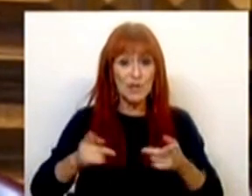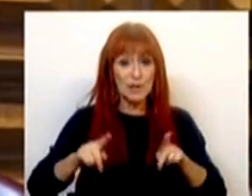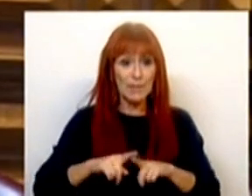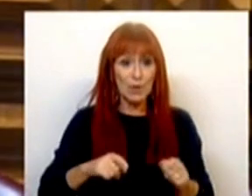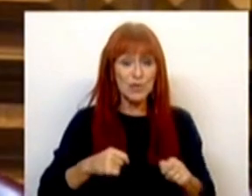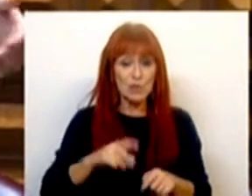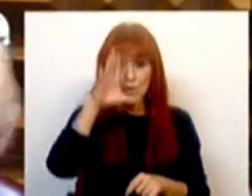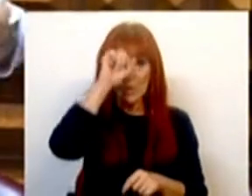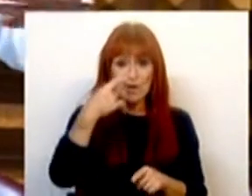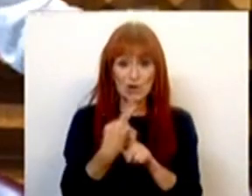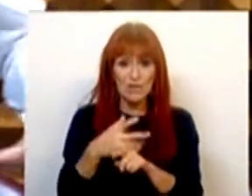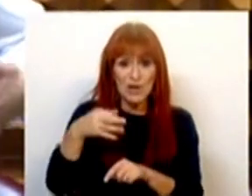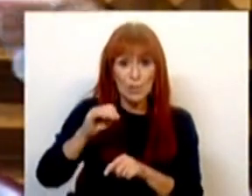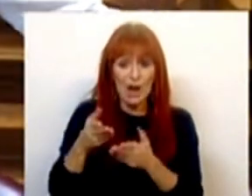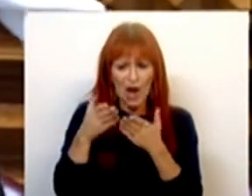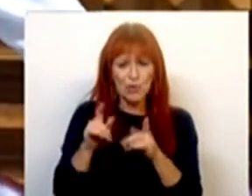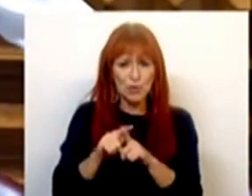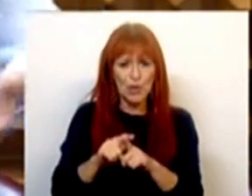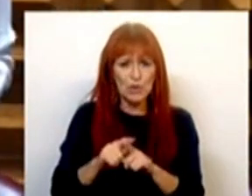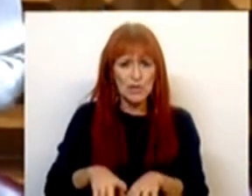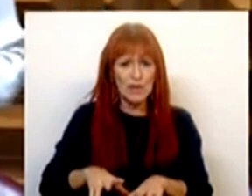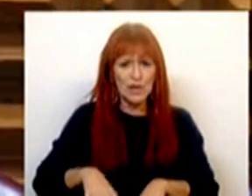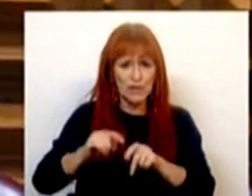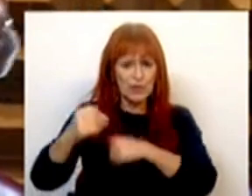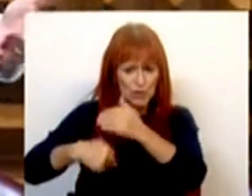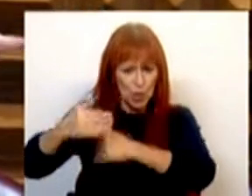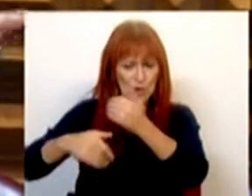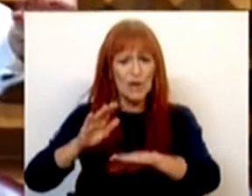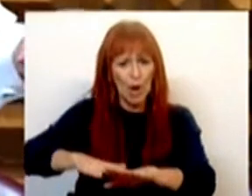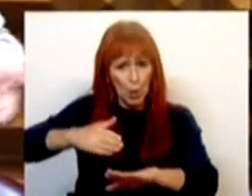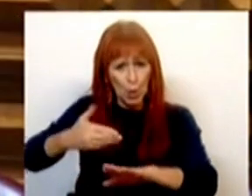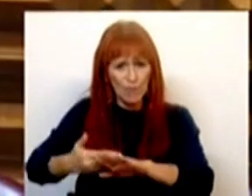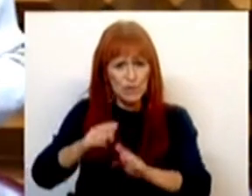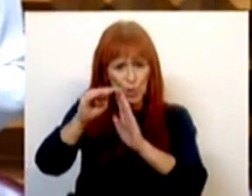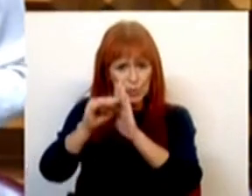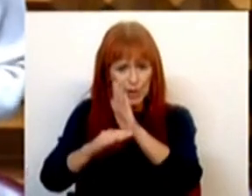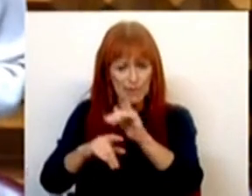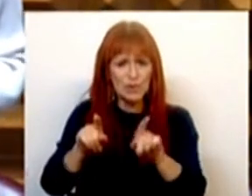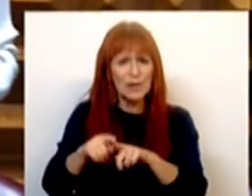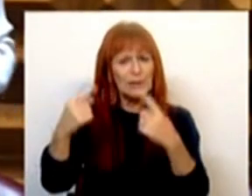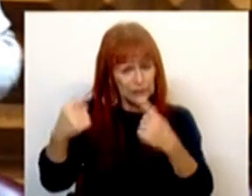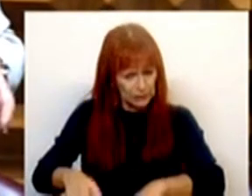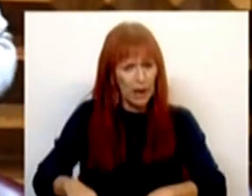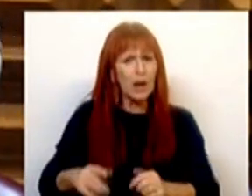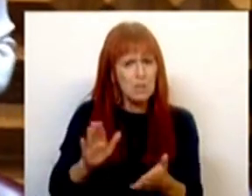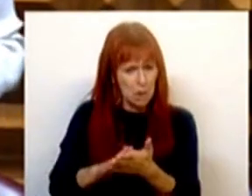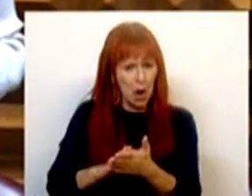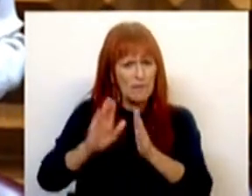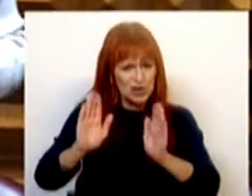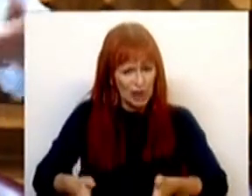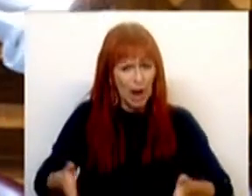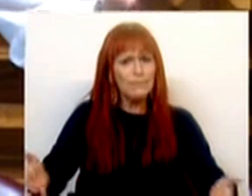os governos do Partido Socialista contribuíram para o seu desenvolvimento ao longo desses anos, reforçaram o programa, portanto, ele tem provas